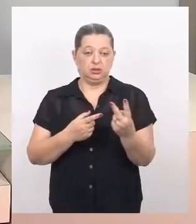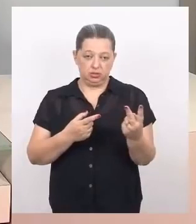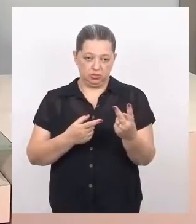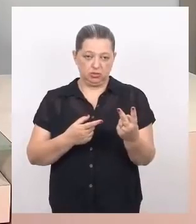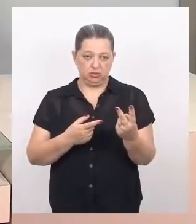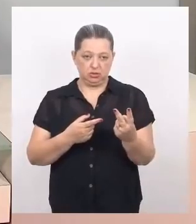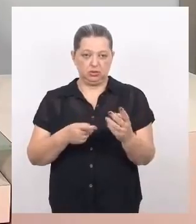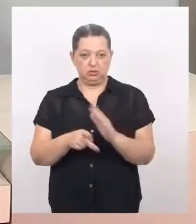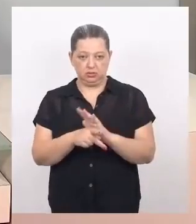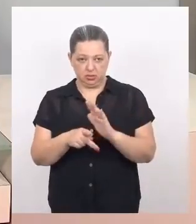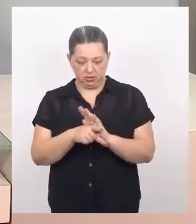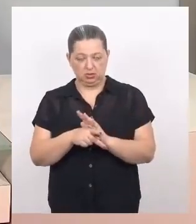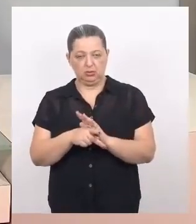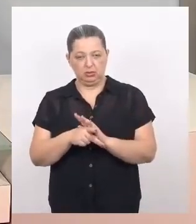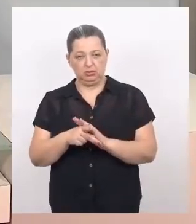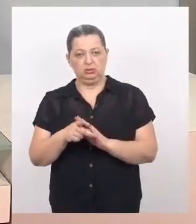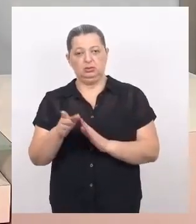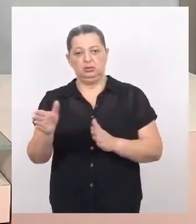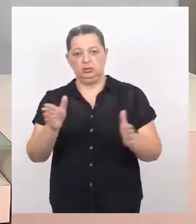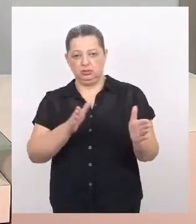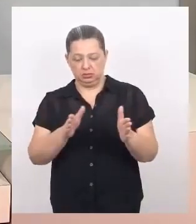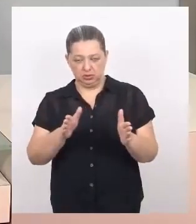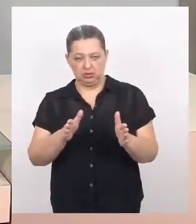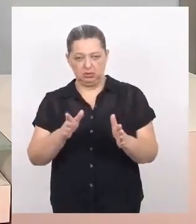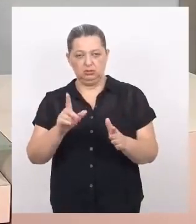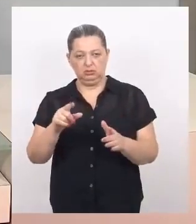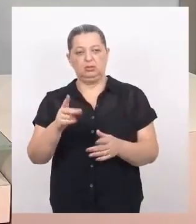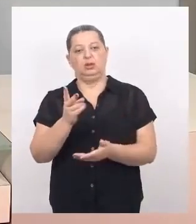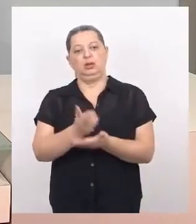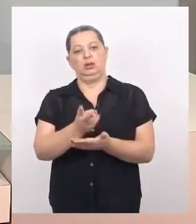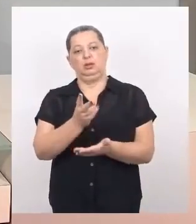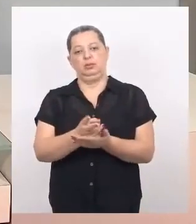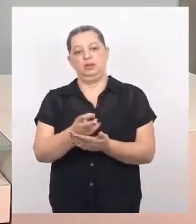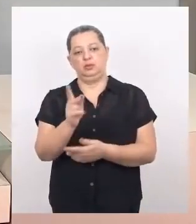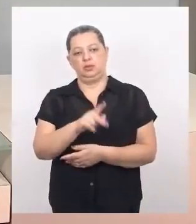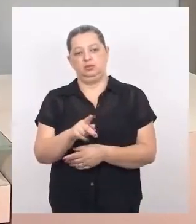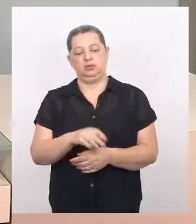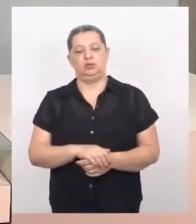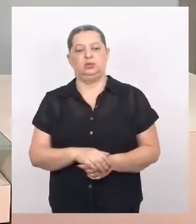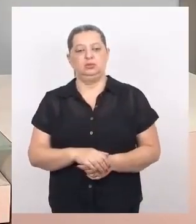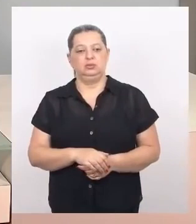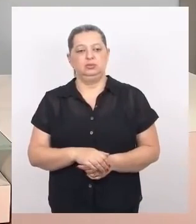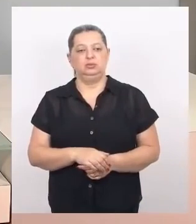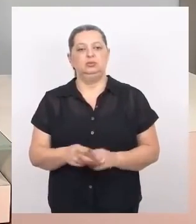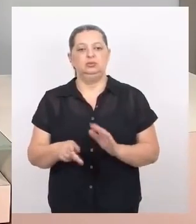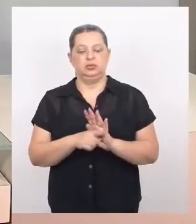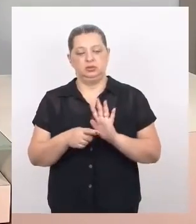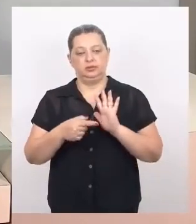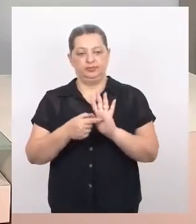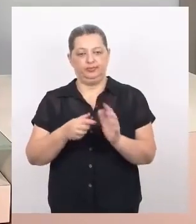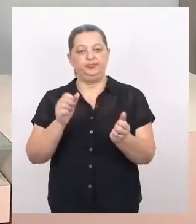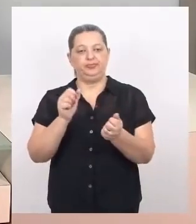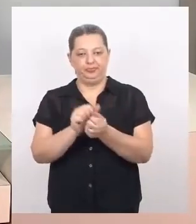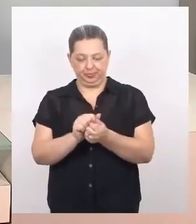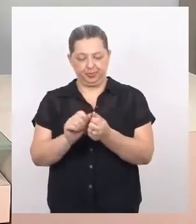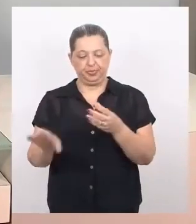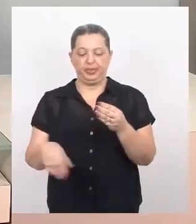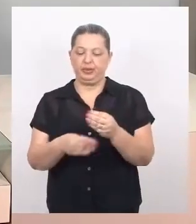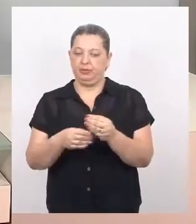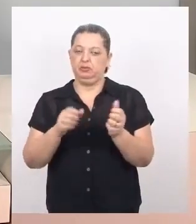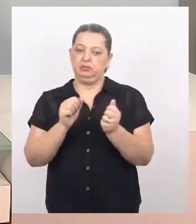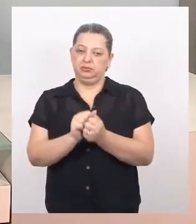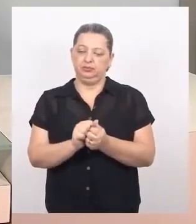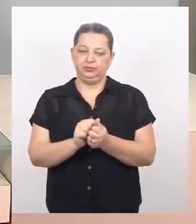turno quanto na extensão, que acontecerá no contraturno, é o mesmo professor que tem que pegar, ele vai manifestar junto e a atribuição será junta, tá? Em nenhum